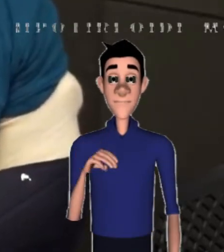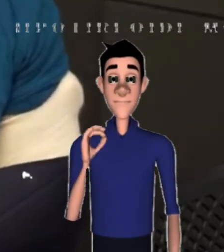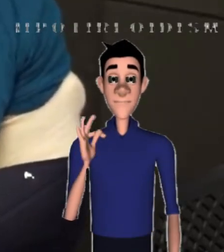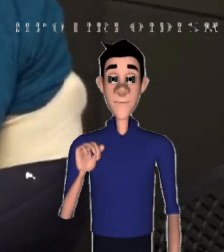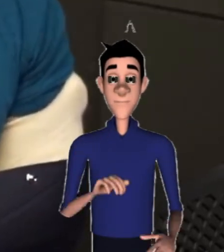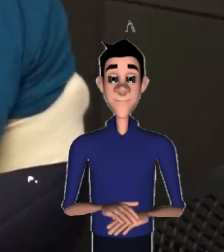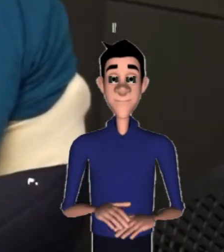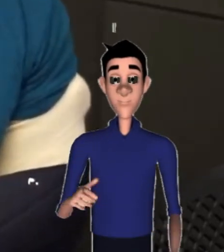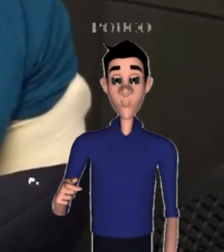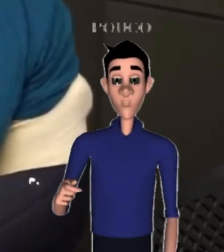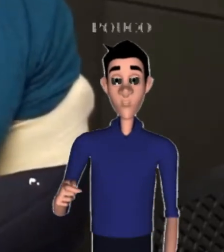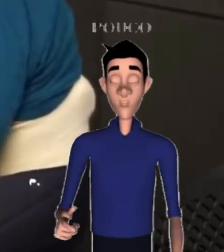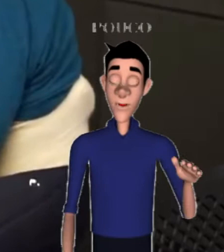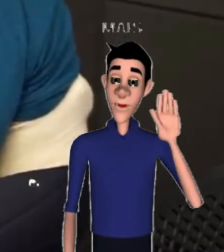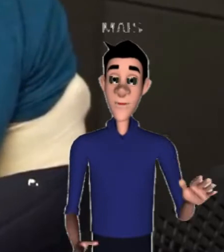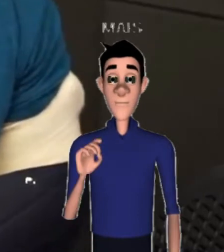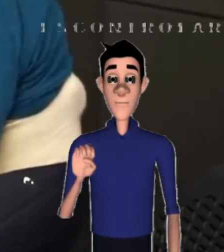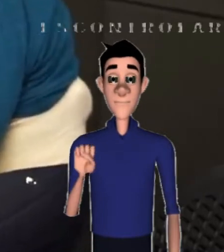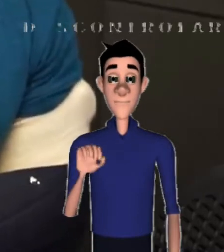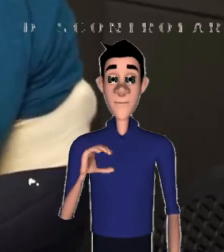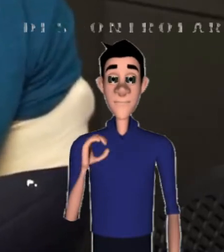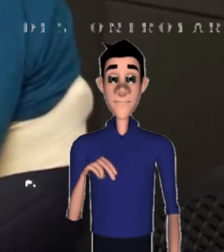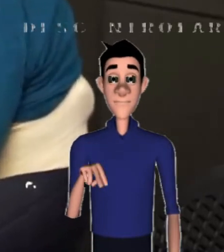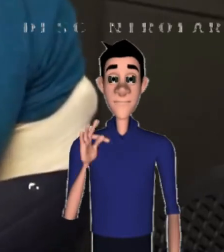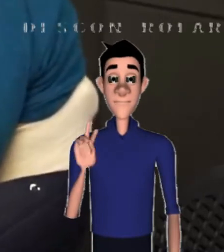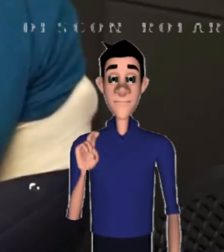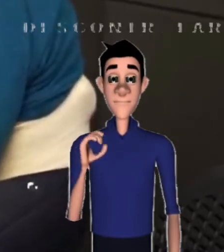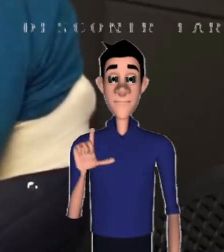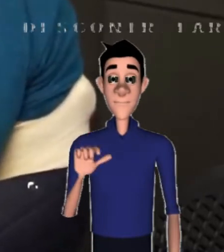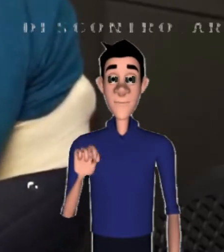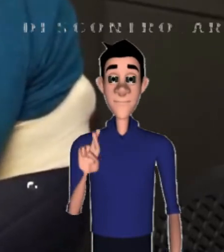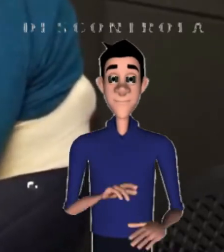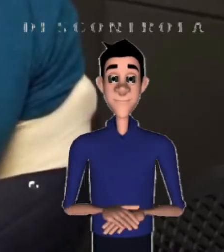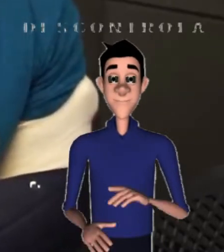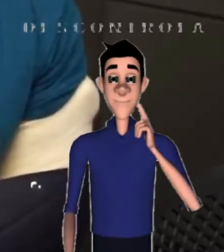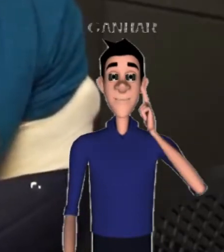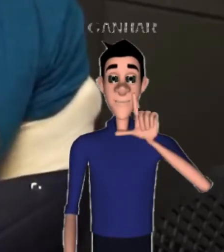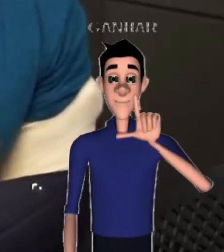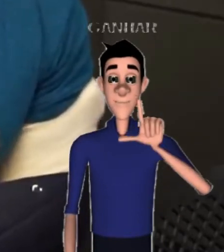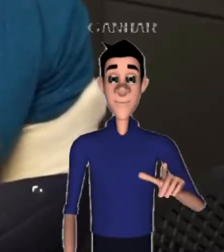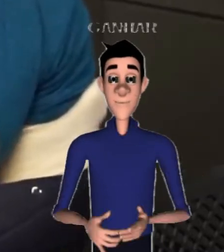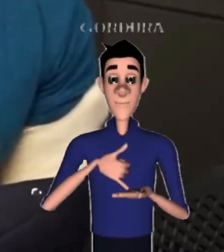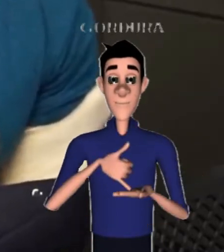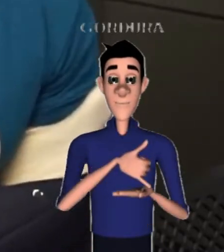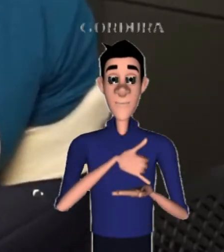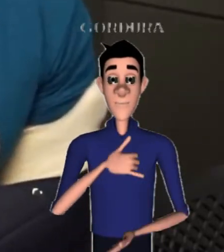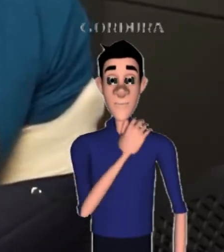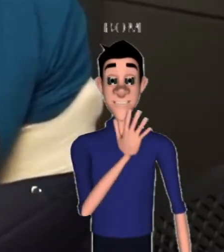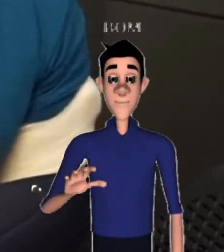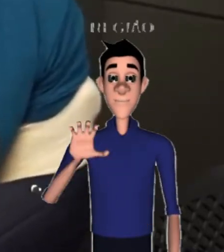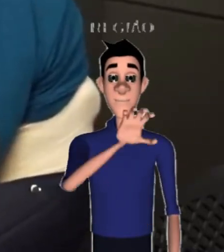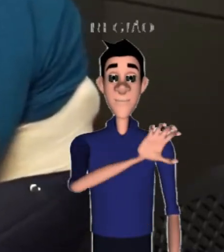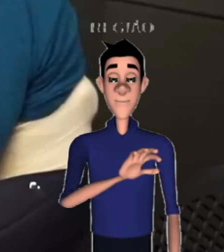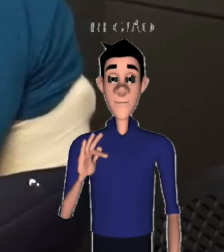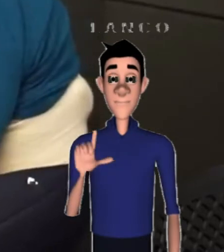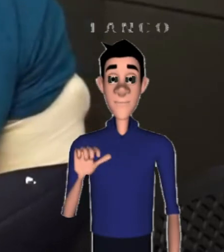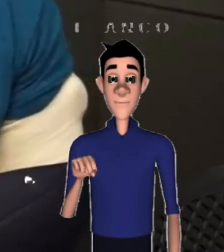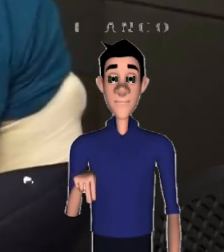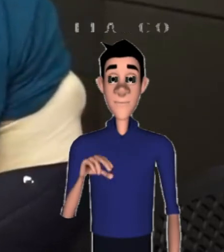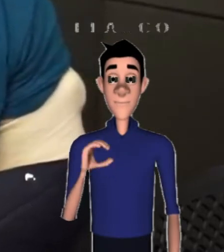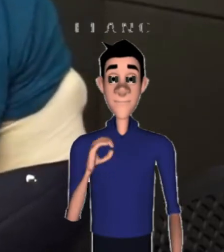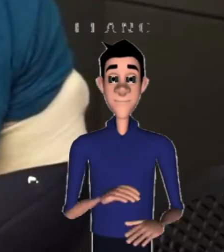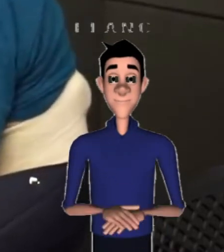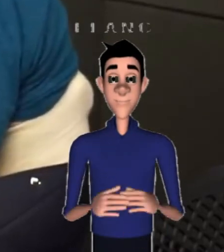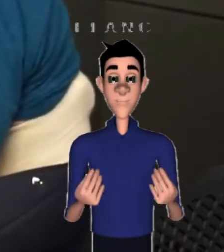ilíaca, né? É como se fosse praticamente um inchaço, mas tem relação com captação periférica de glicose, ou seja, quanto